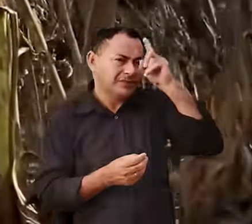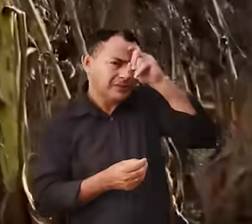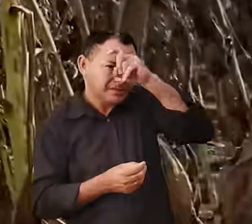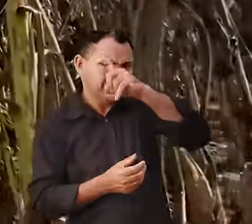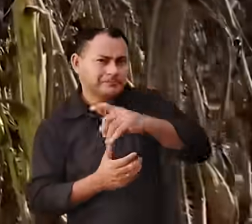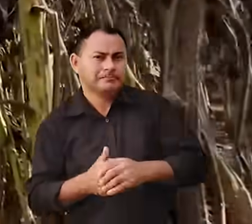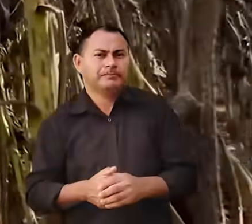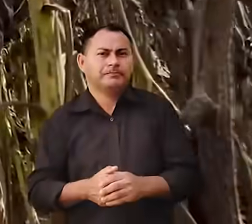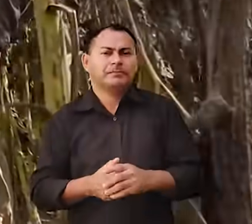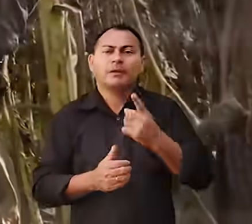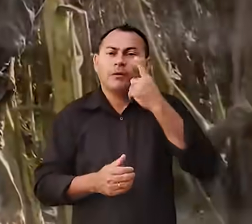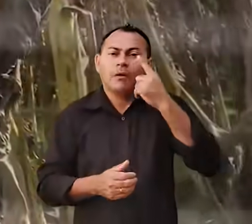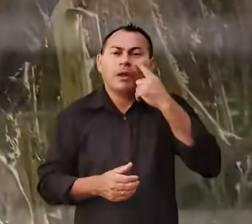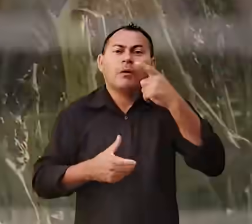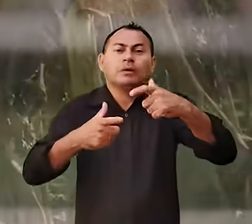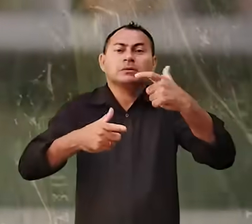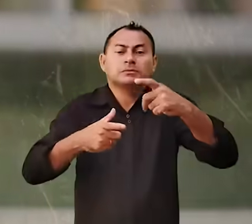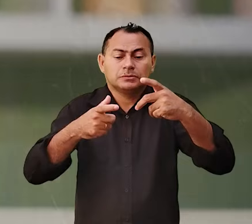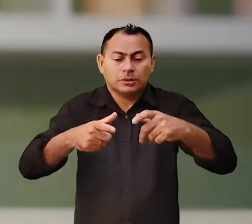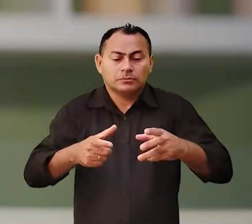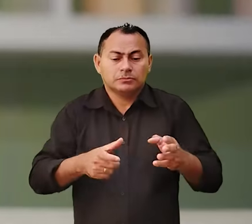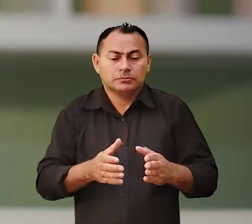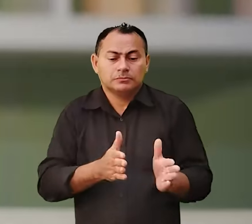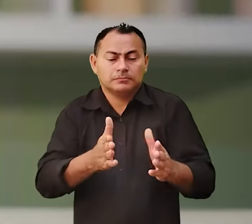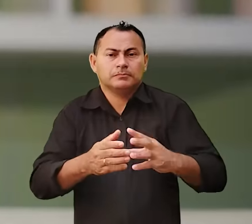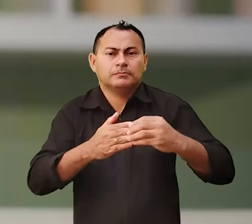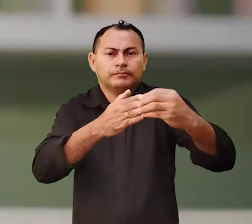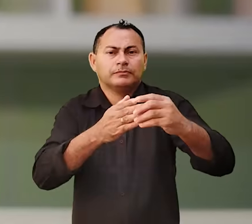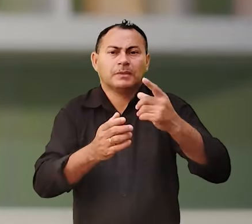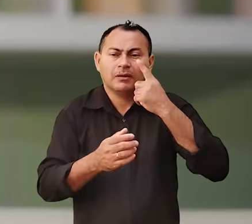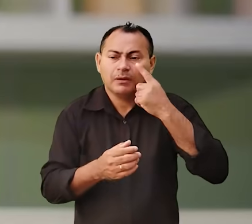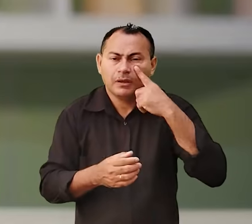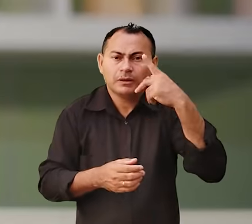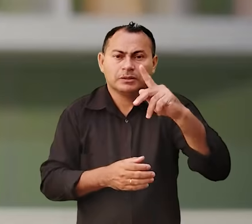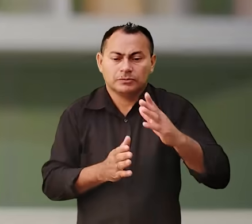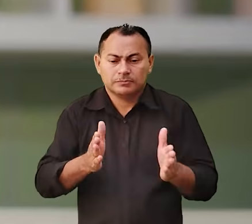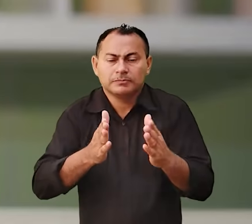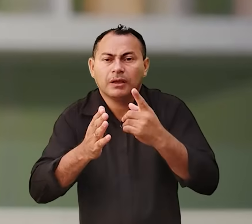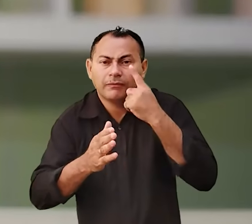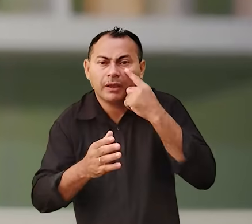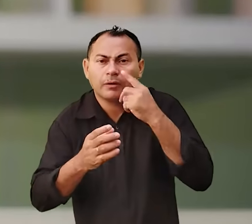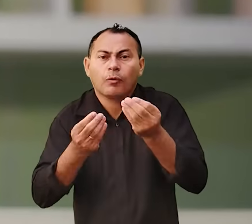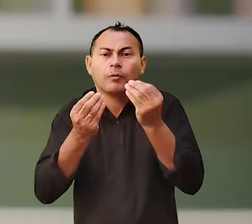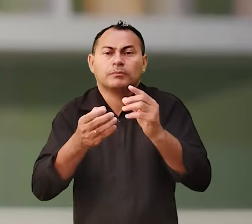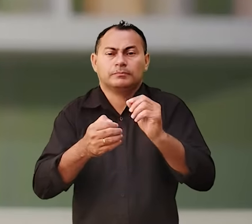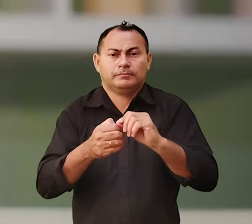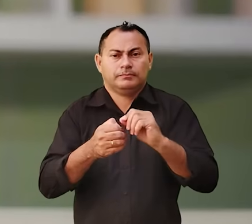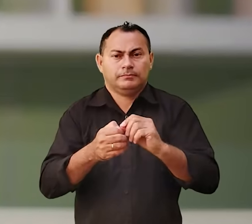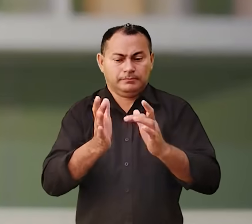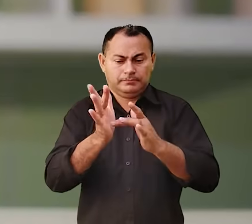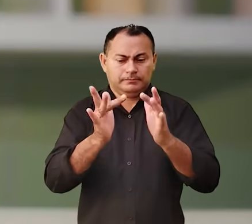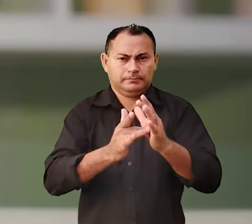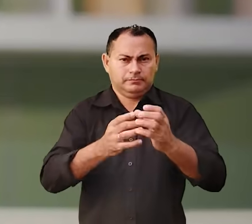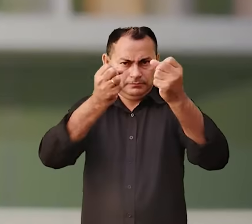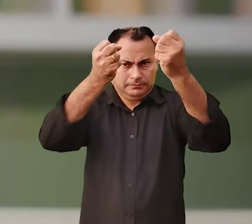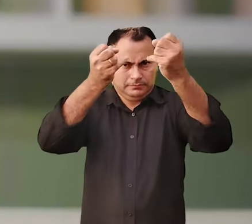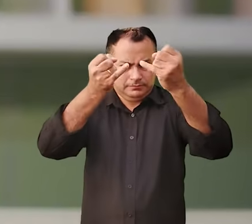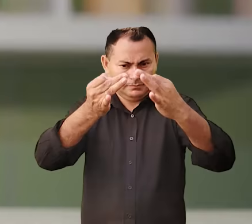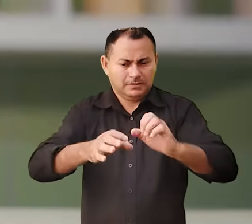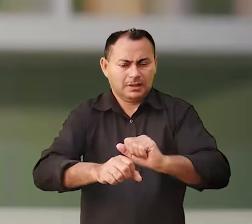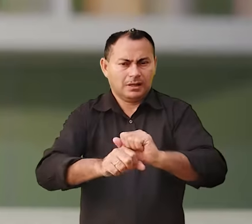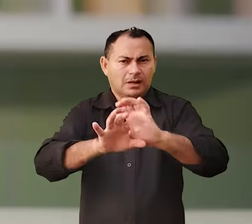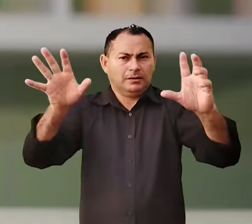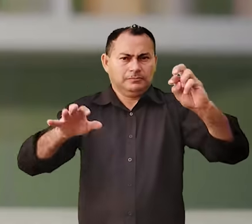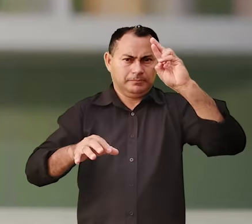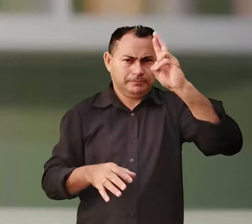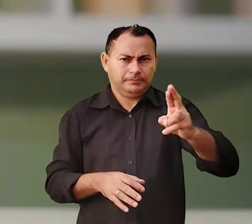muito difíceis, vejam aonde seus caminhos o levaram. Reconsidere os seus caminhos. Jesus deixou bem claro